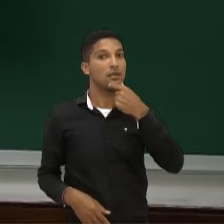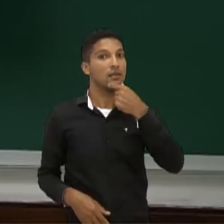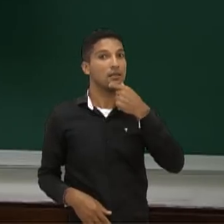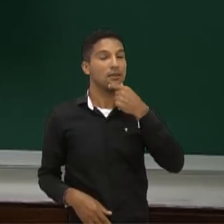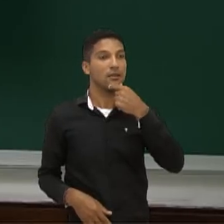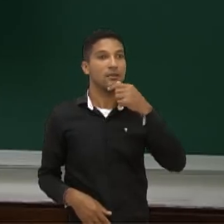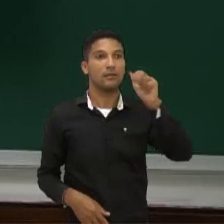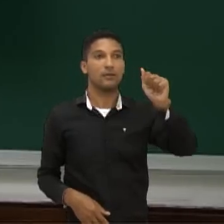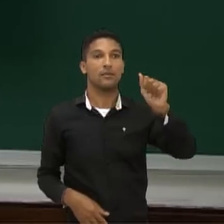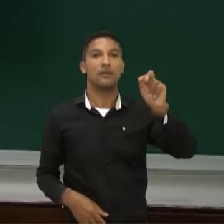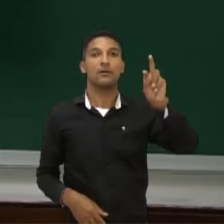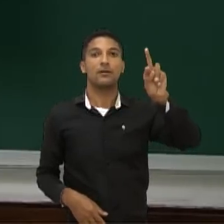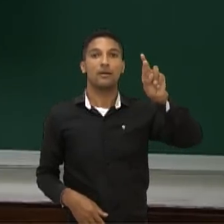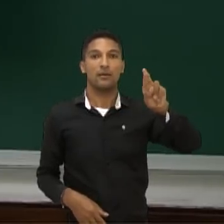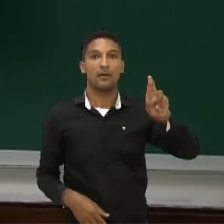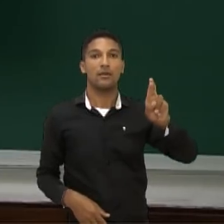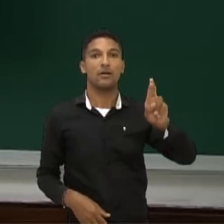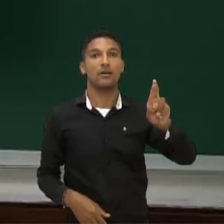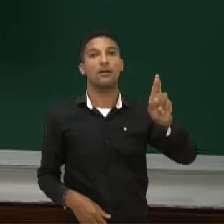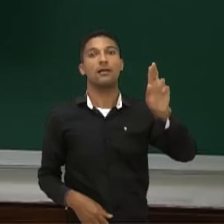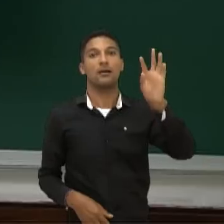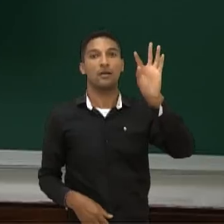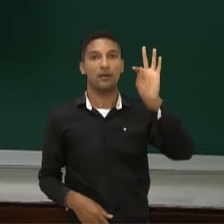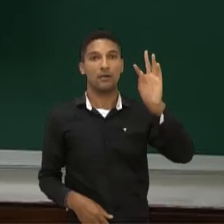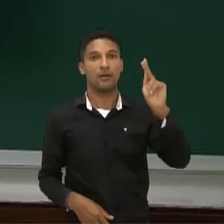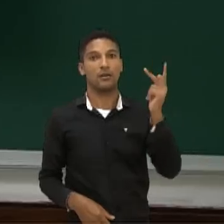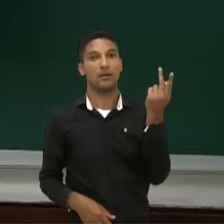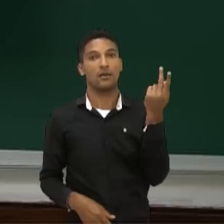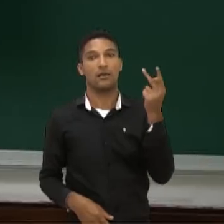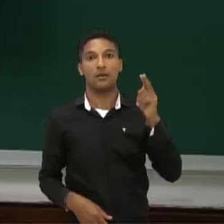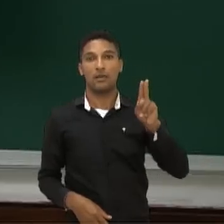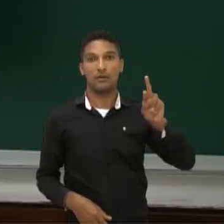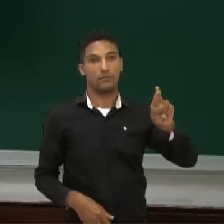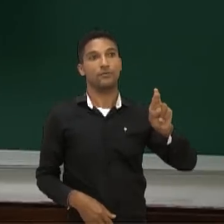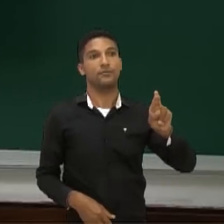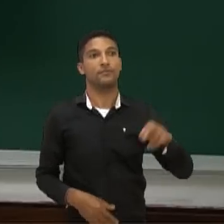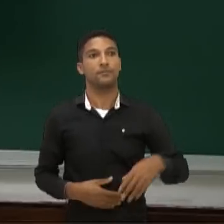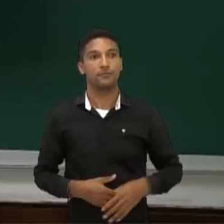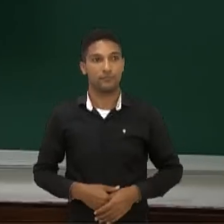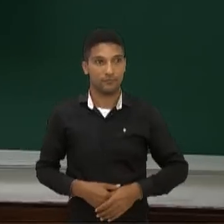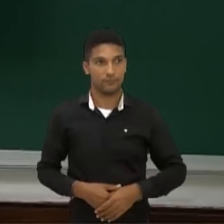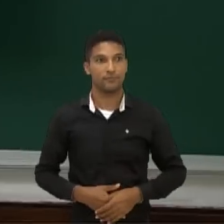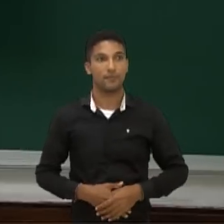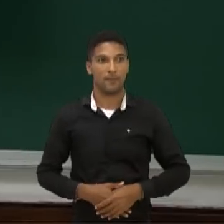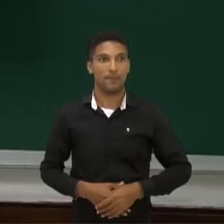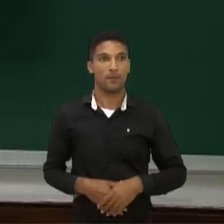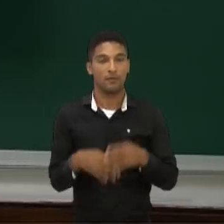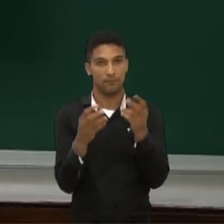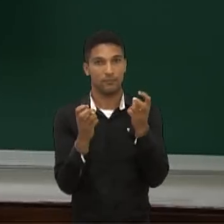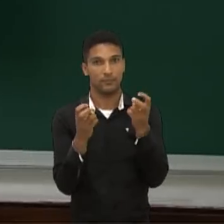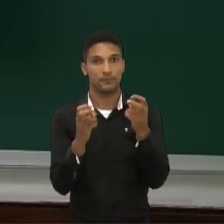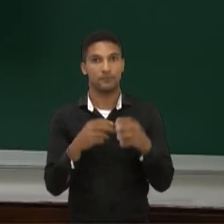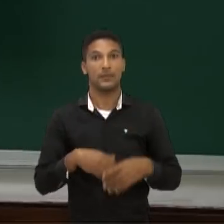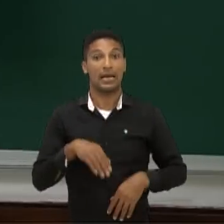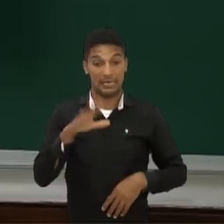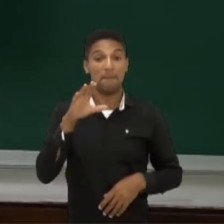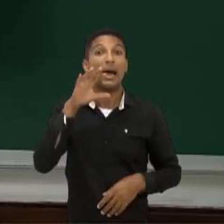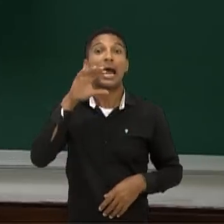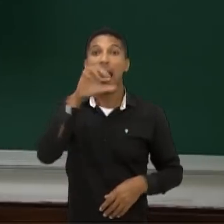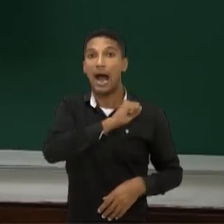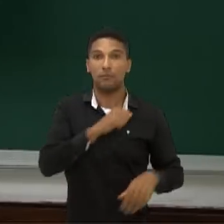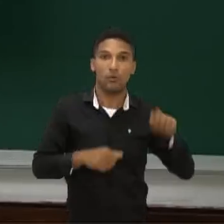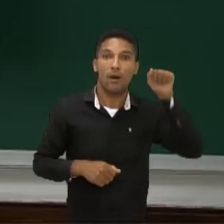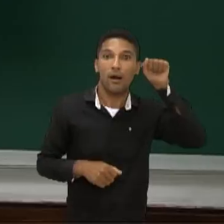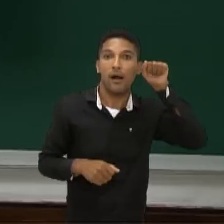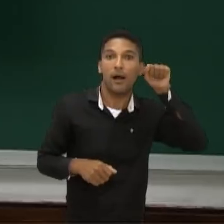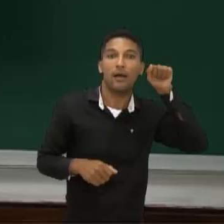caminho 2, né, ele chegará mais rápido, tá bom? Mesmo que ele tenha que passar por um outro pontinho, tá bom? Então,